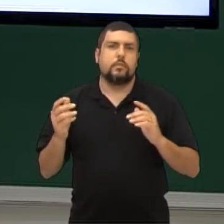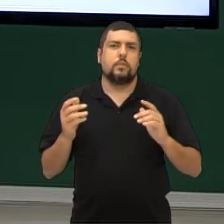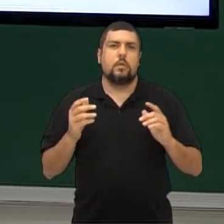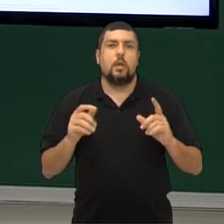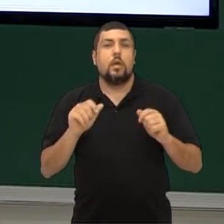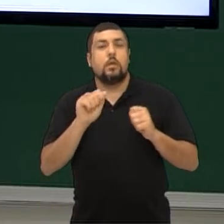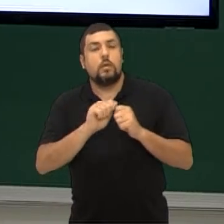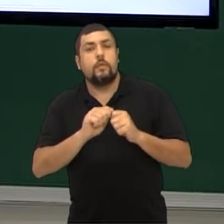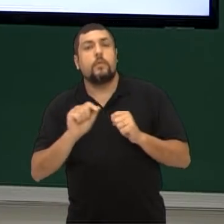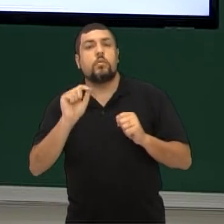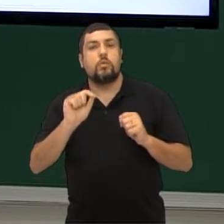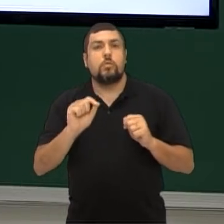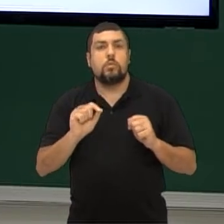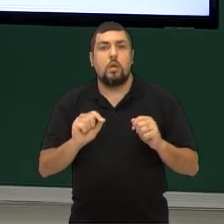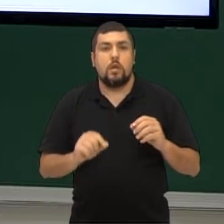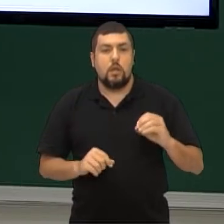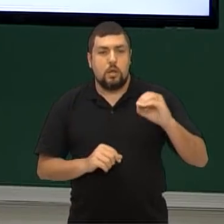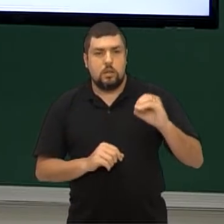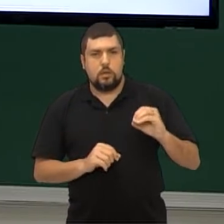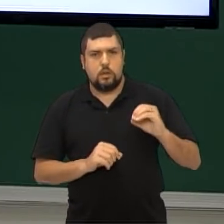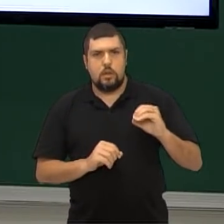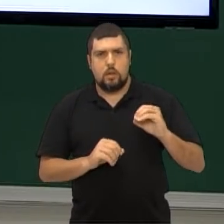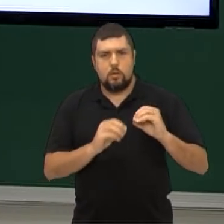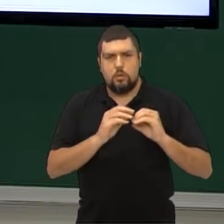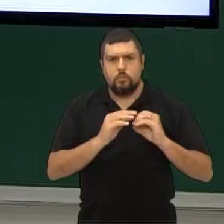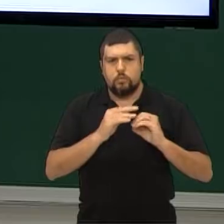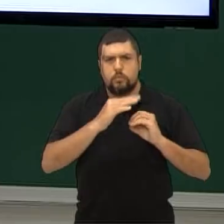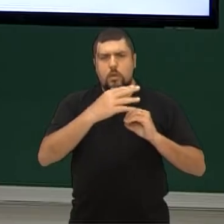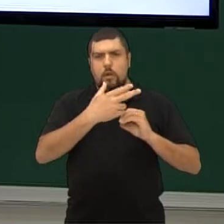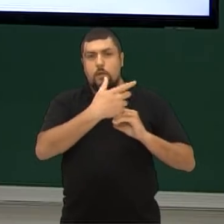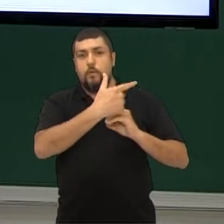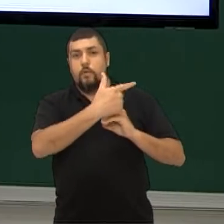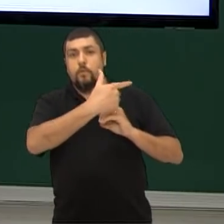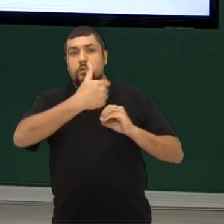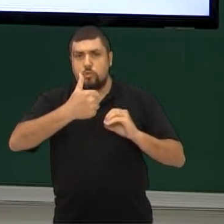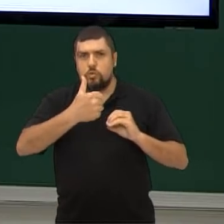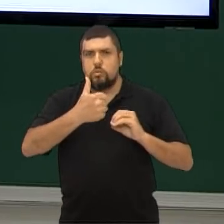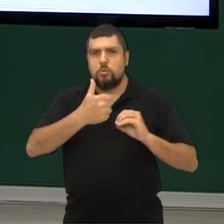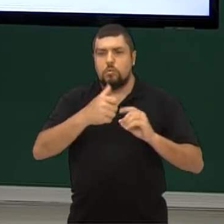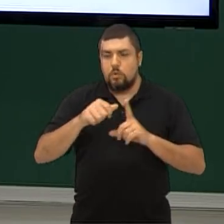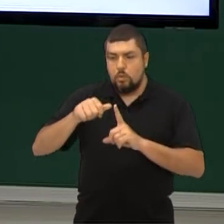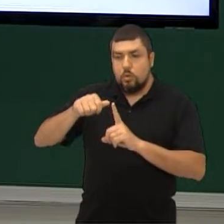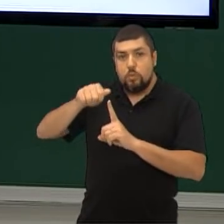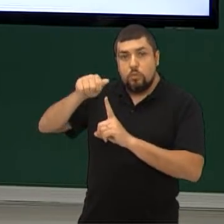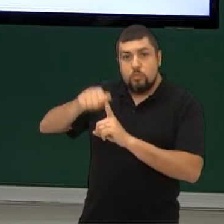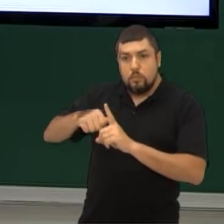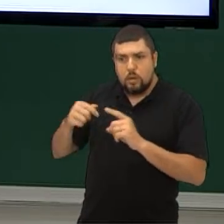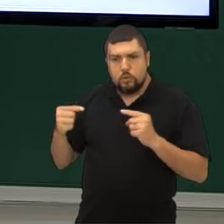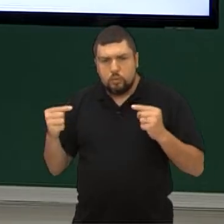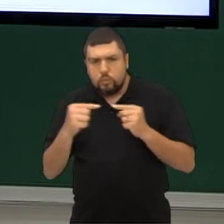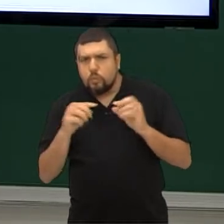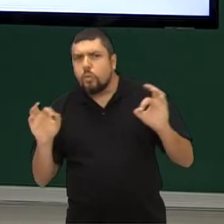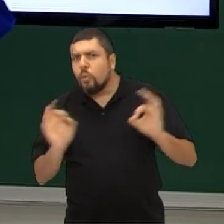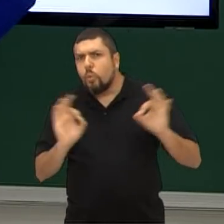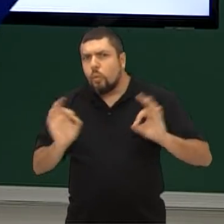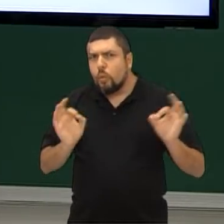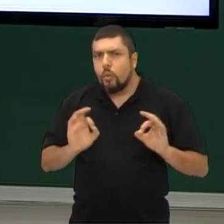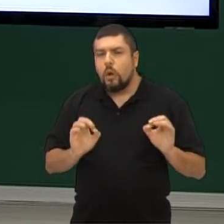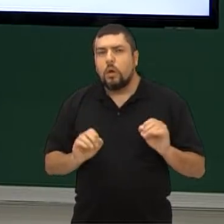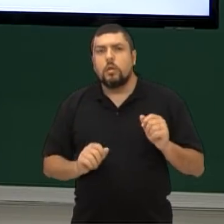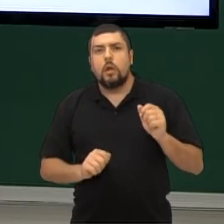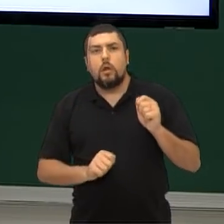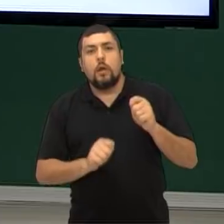nascimentos de 0 até o 21, que não tinha tido nenhum mês com apenas isso de nascimentos, e encurtamos